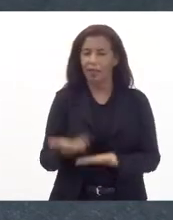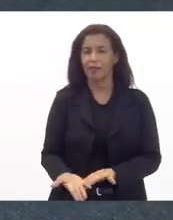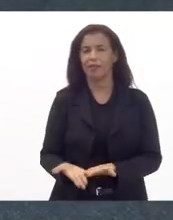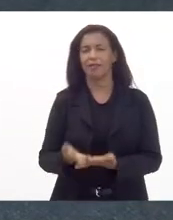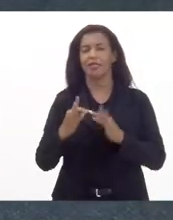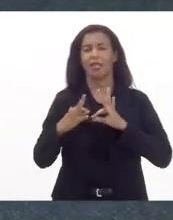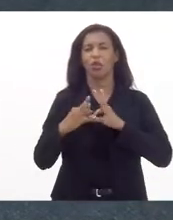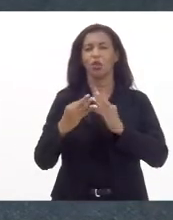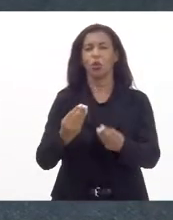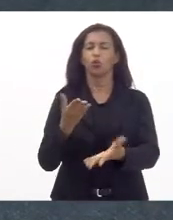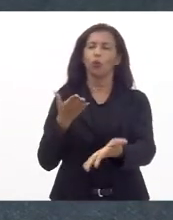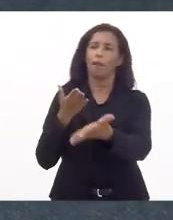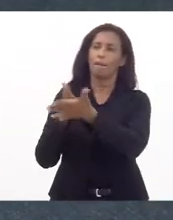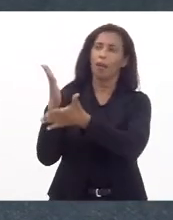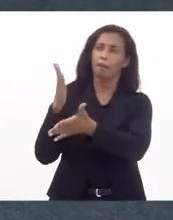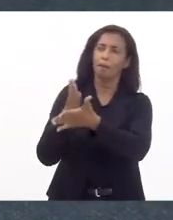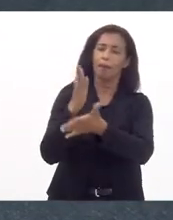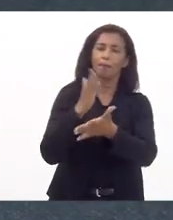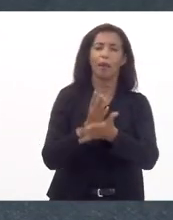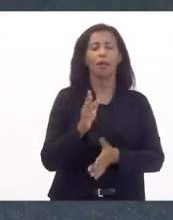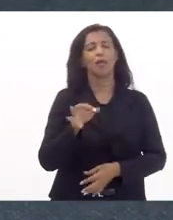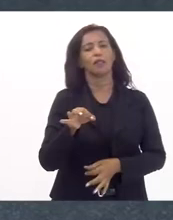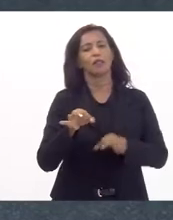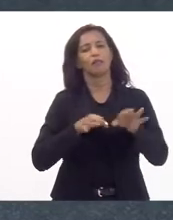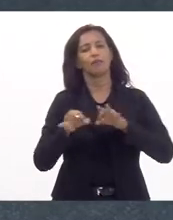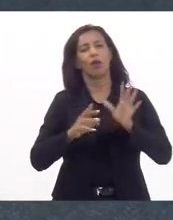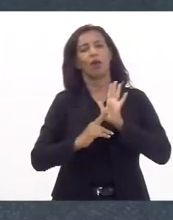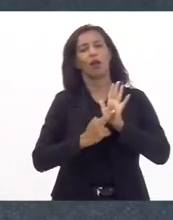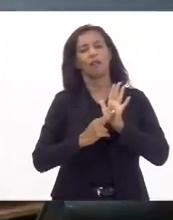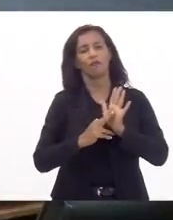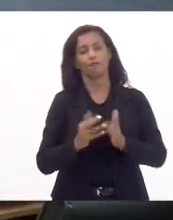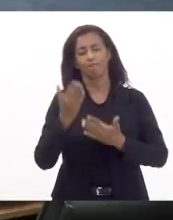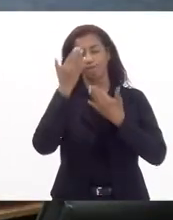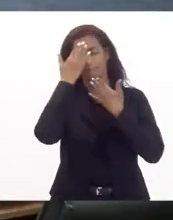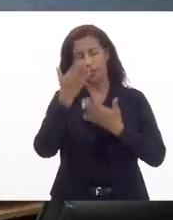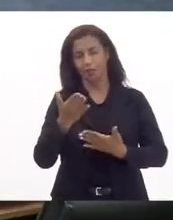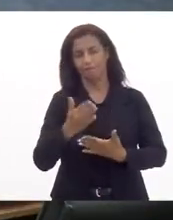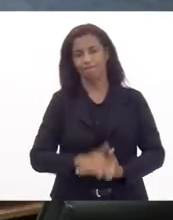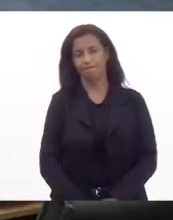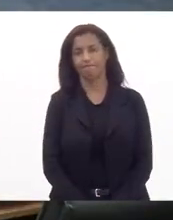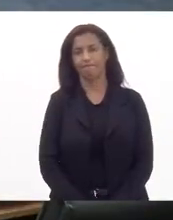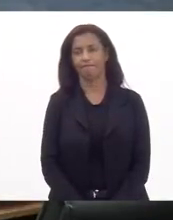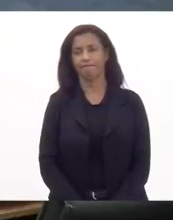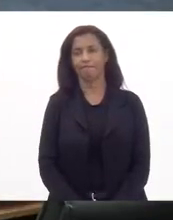aos pais a aprovação desse projeto de resolução muito obrigada